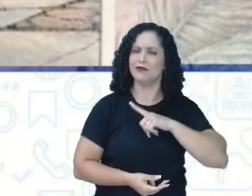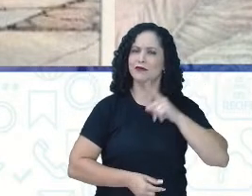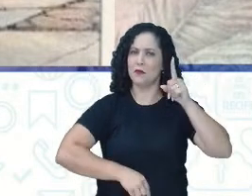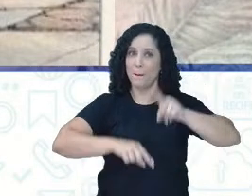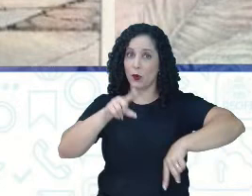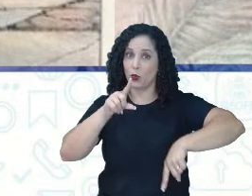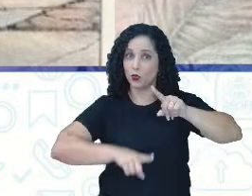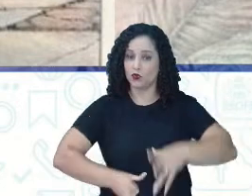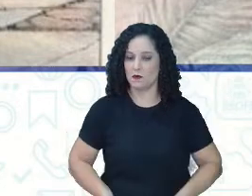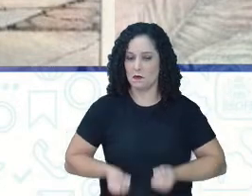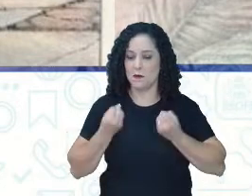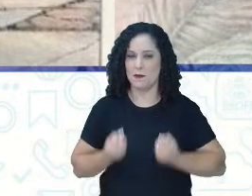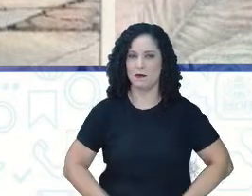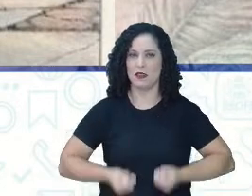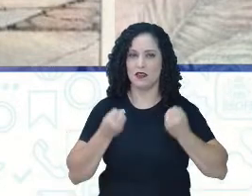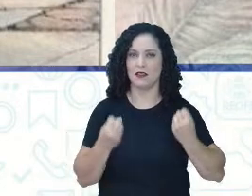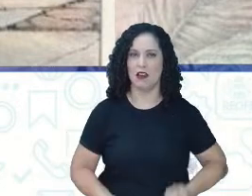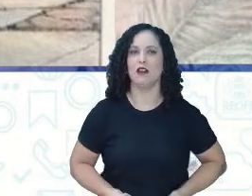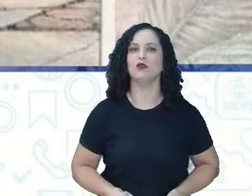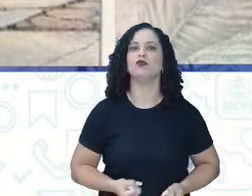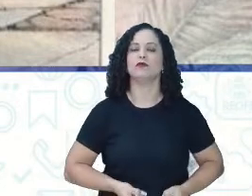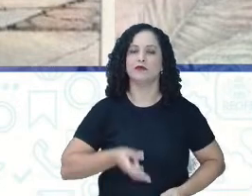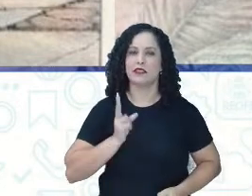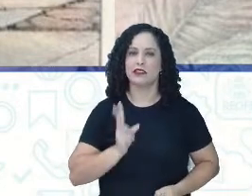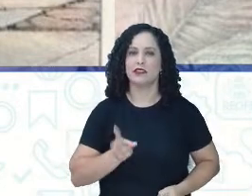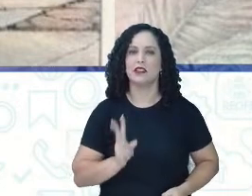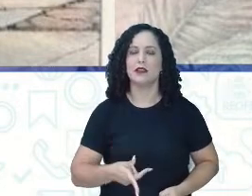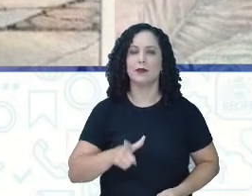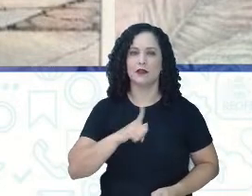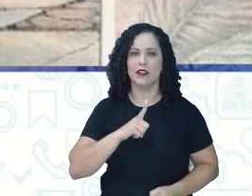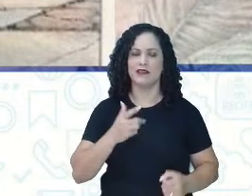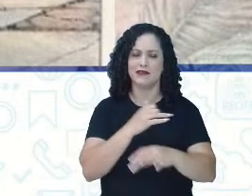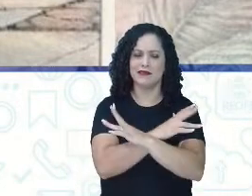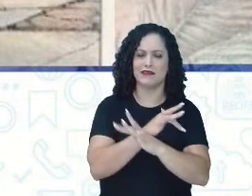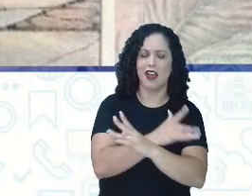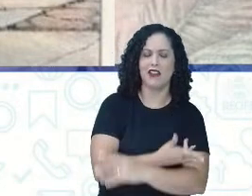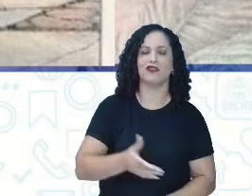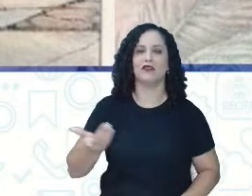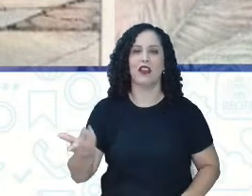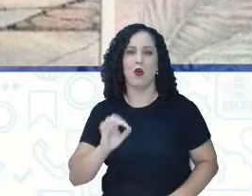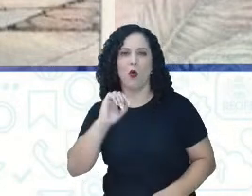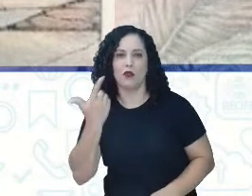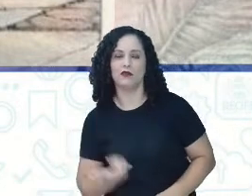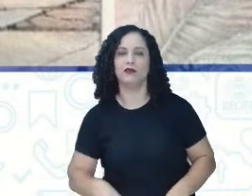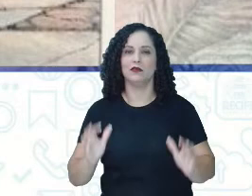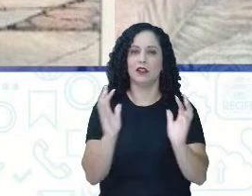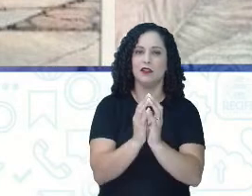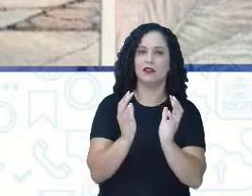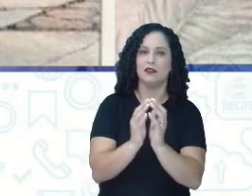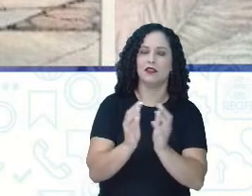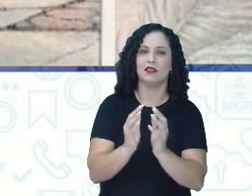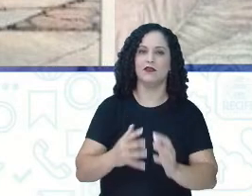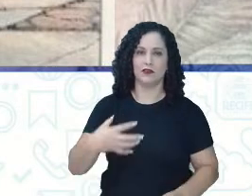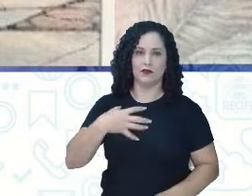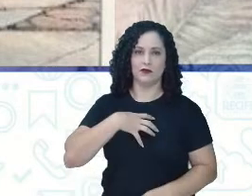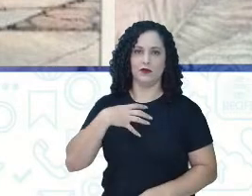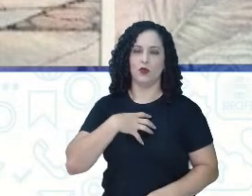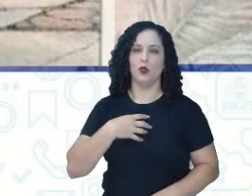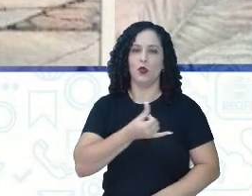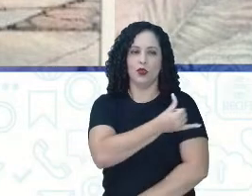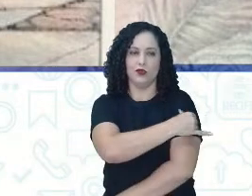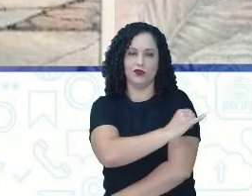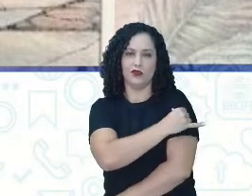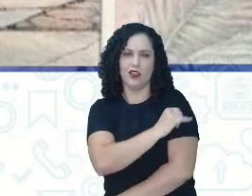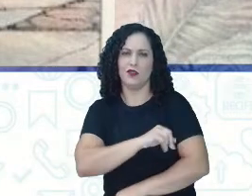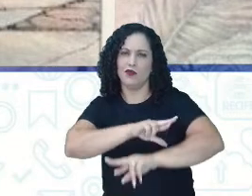eram transportadas pelas cidades como Recife, como Olinda, como Salvador, Rio de Janeiro, nas vilas mineiras, enfim, nos nossos